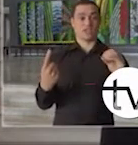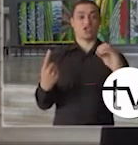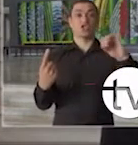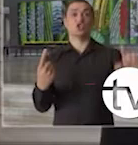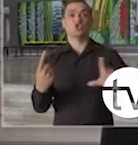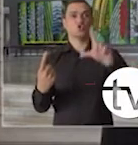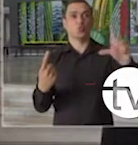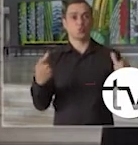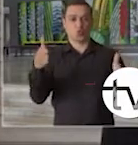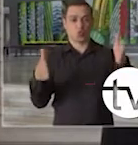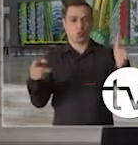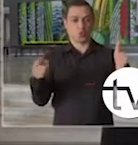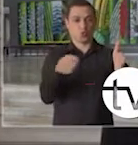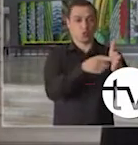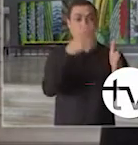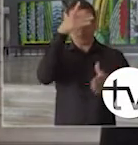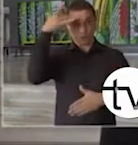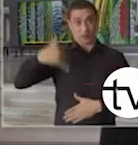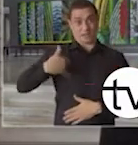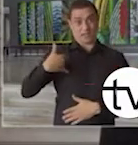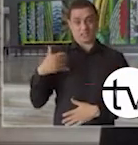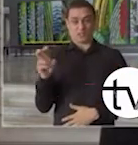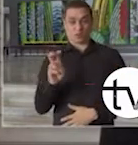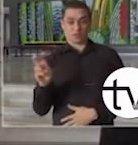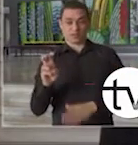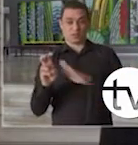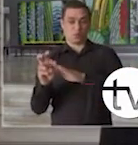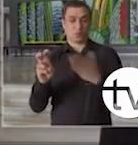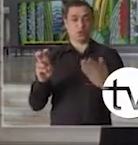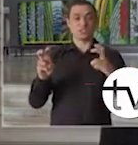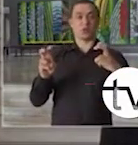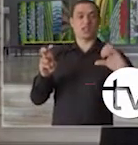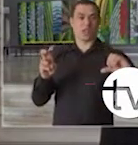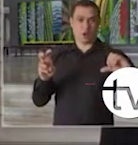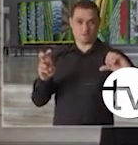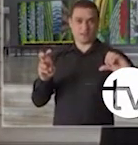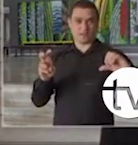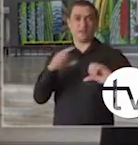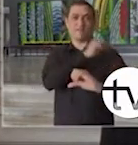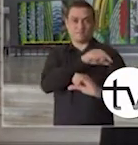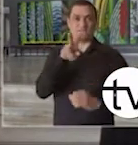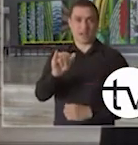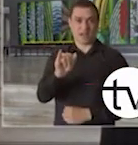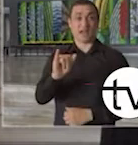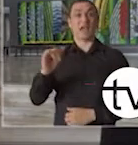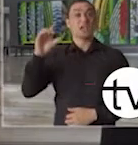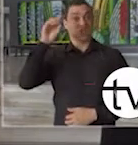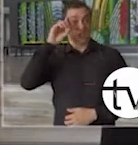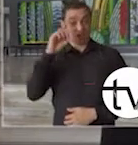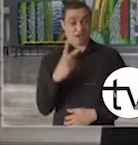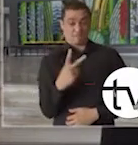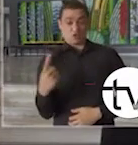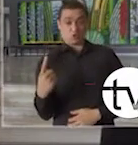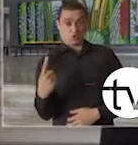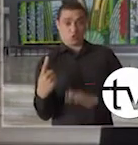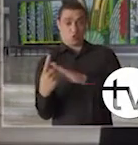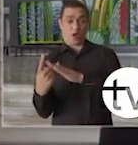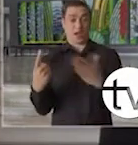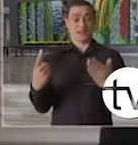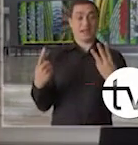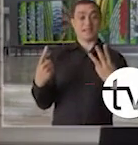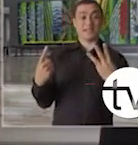vacinadas as pessoas de 55 a 59 anos de idade. E entre os dias 21 e